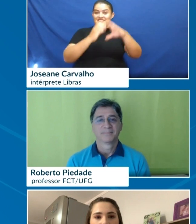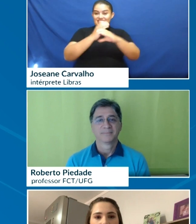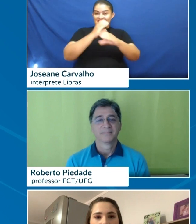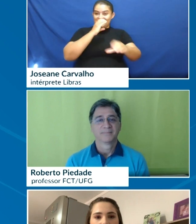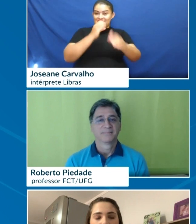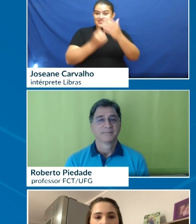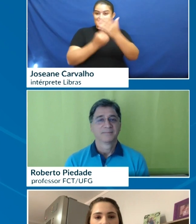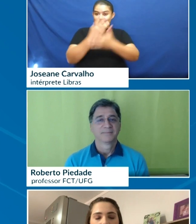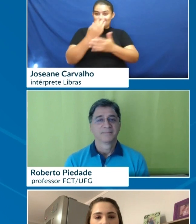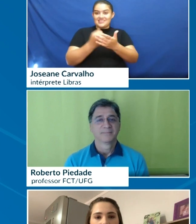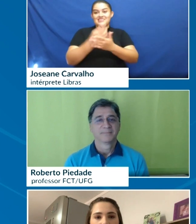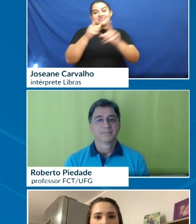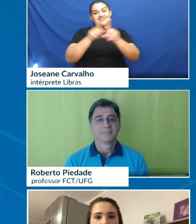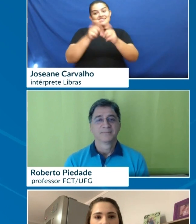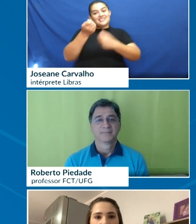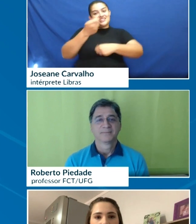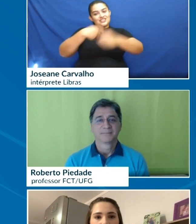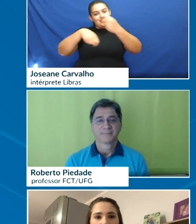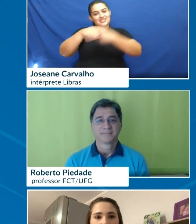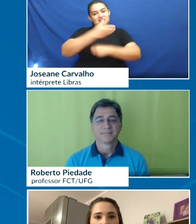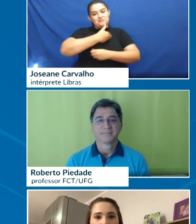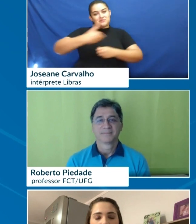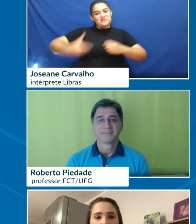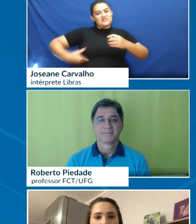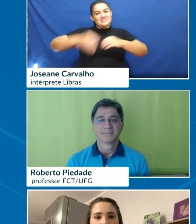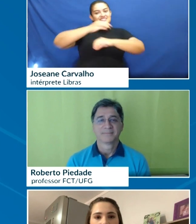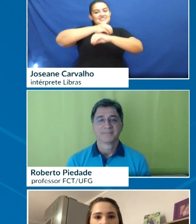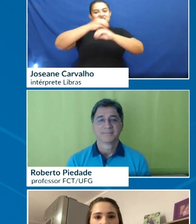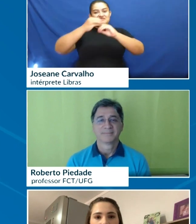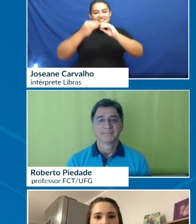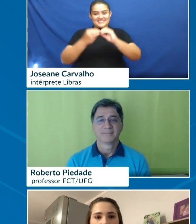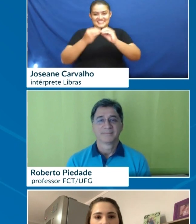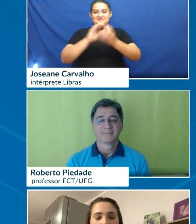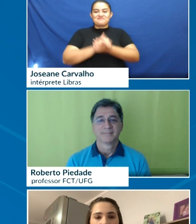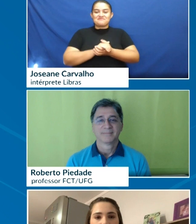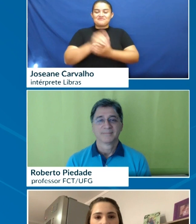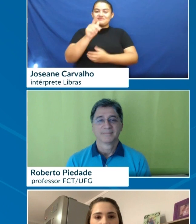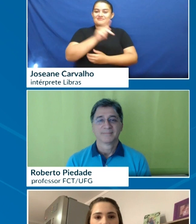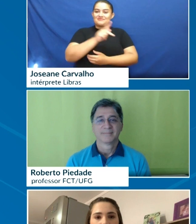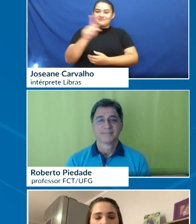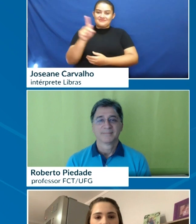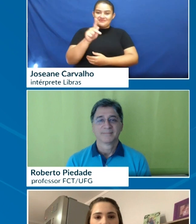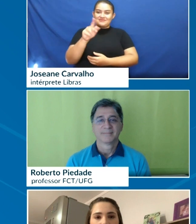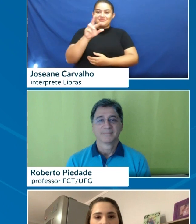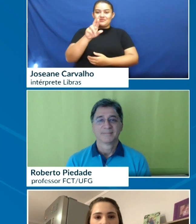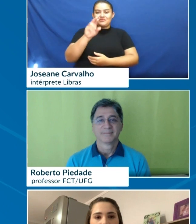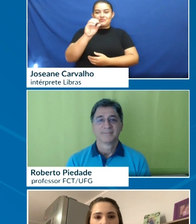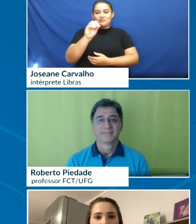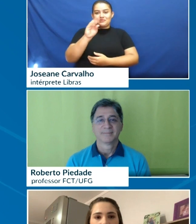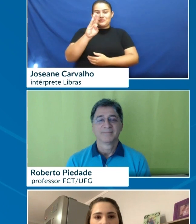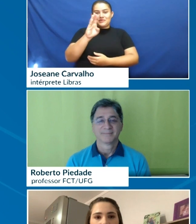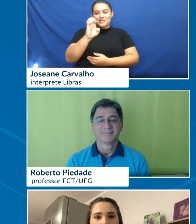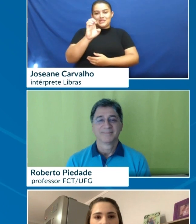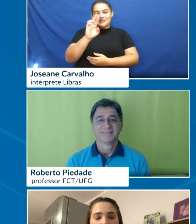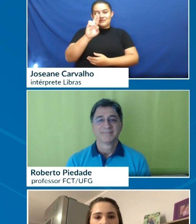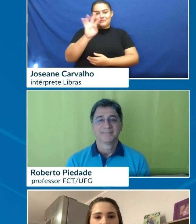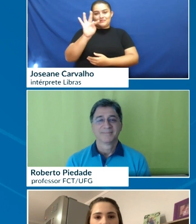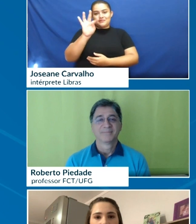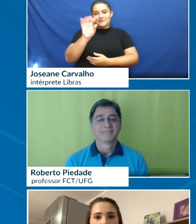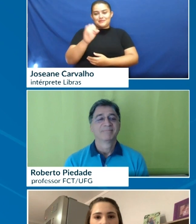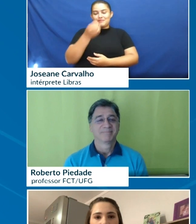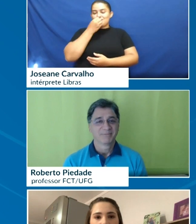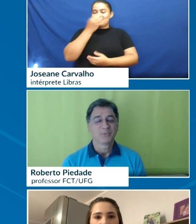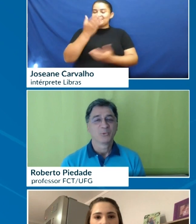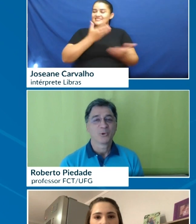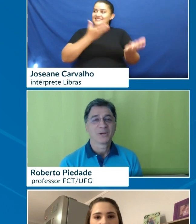Produção e de Administração Pública da Universidade Federal de Goiás. Ele é o professor Roberto Piedade. O professor, seja bem-vindo,